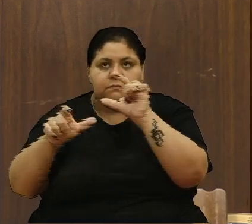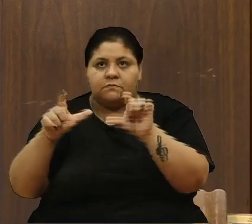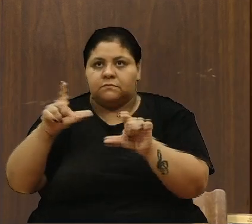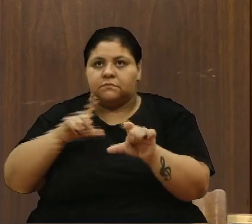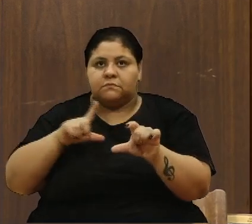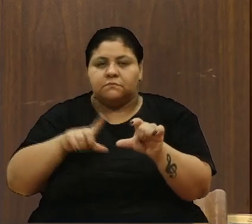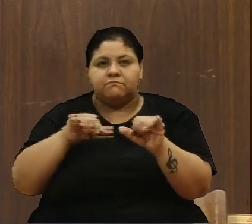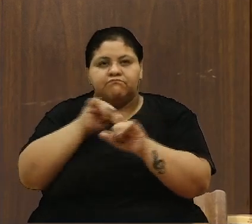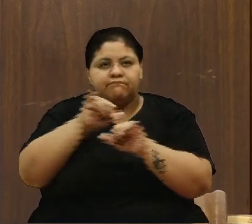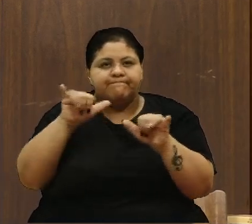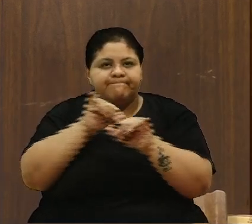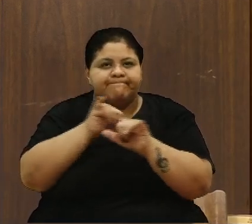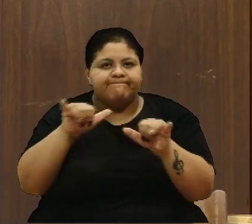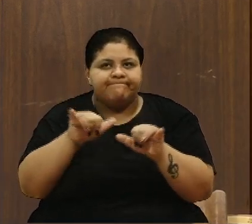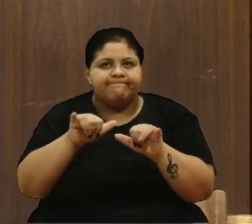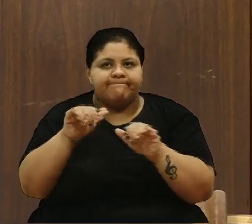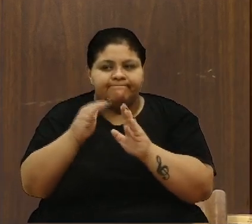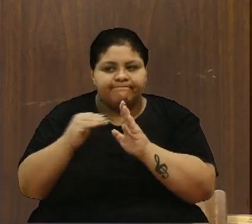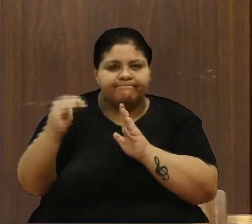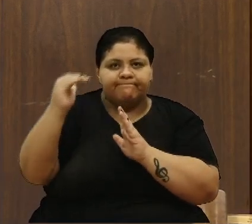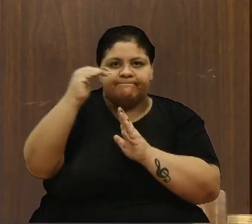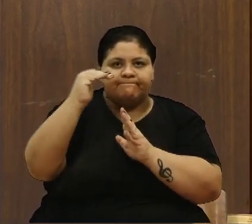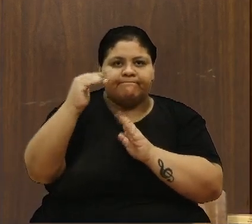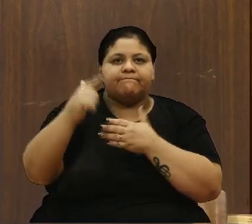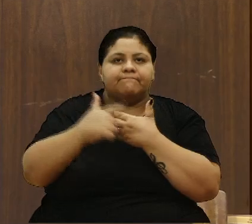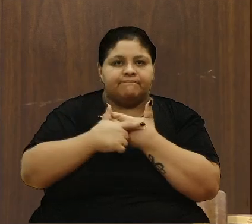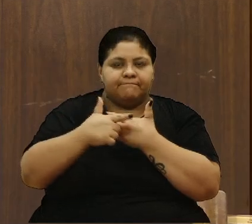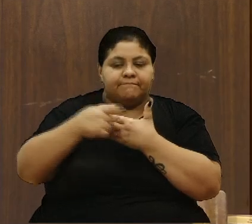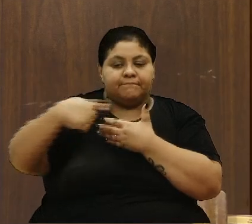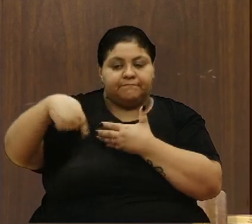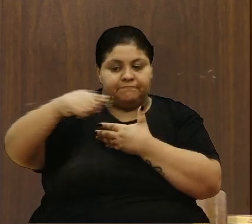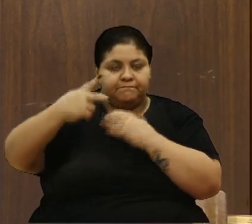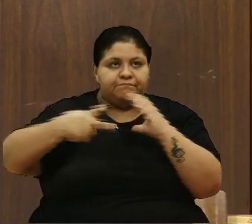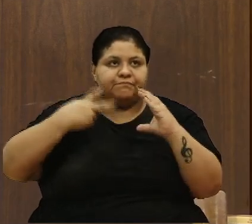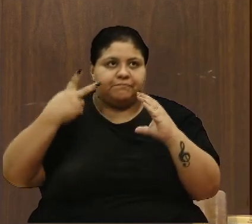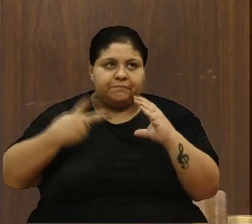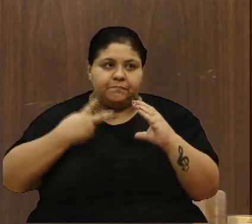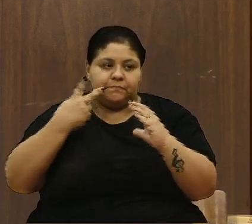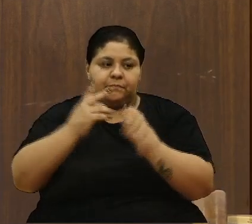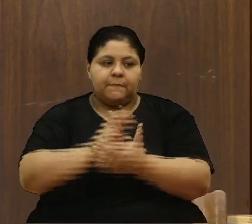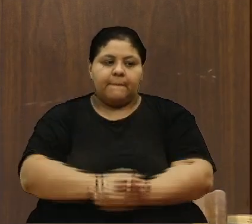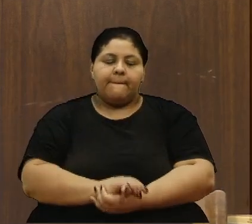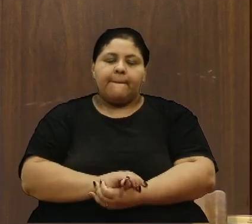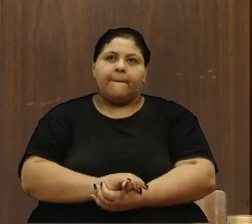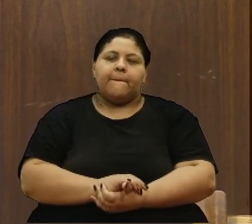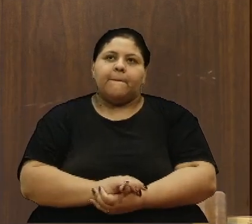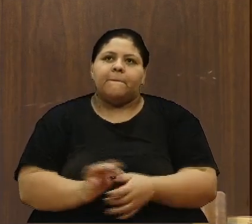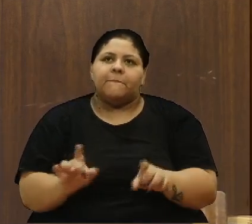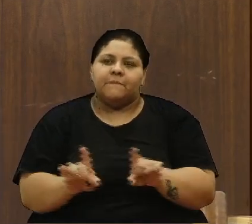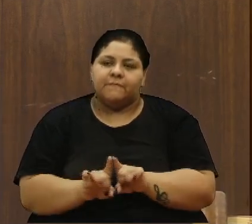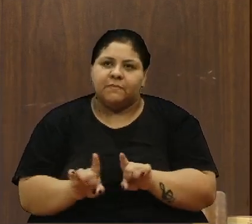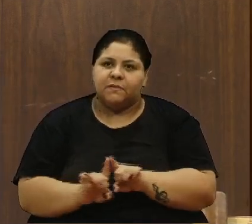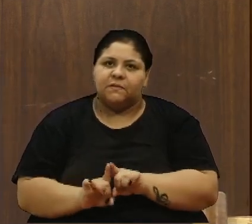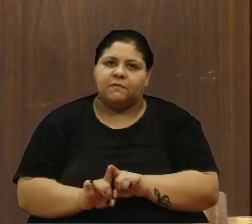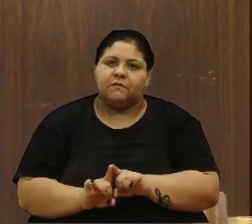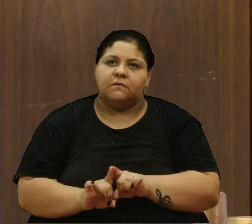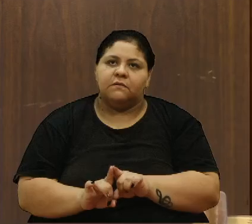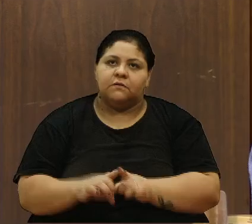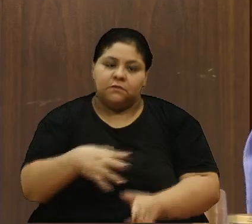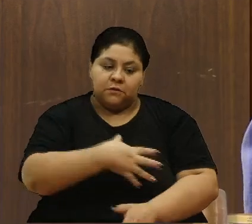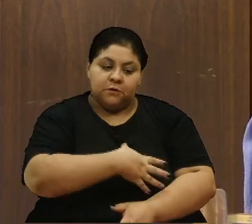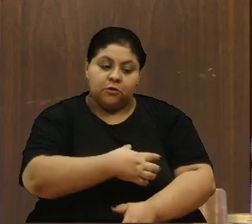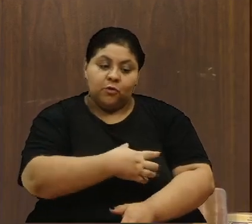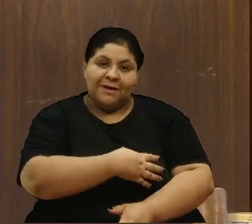uma informação nesse nível, que é um papel também nosso da Câmara, né? Outra coisa é essa questão do